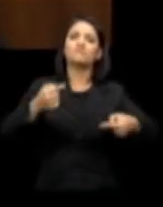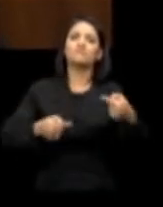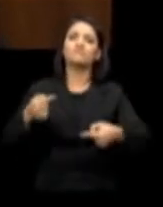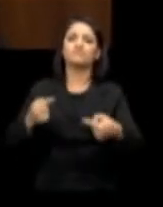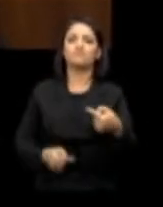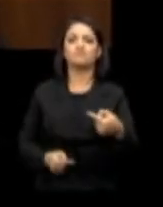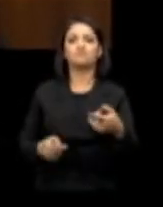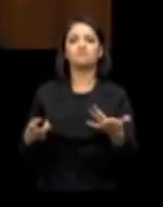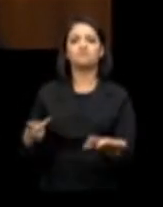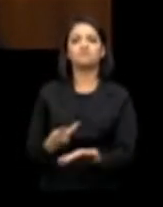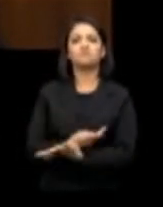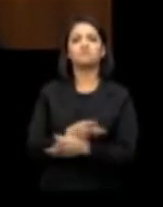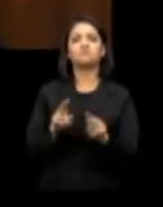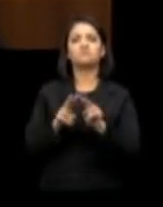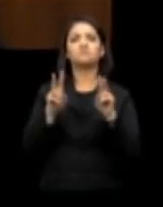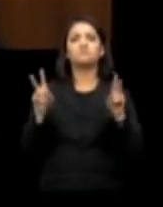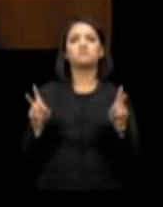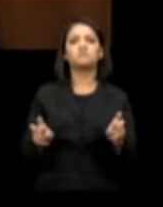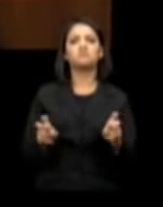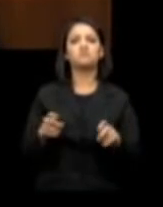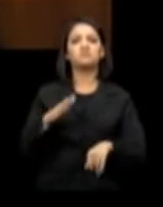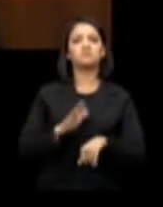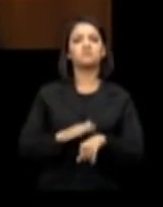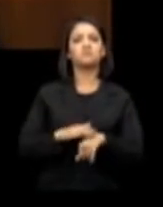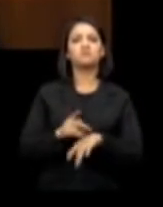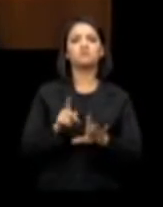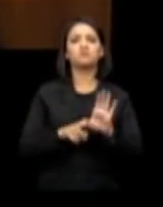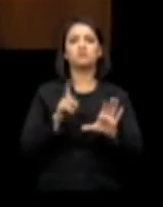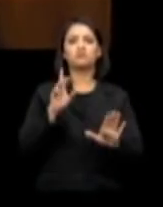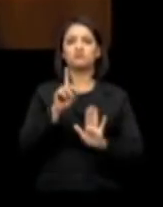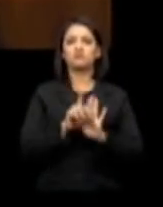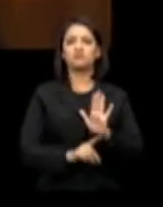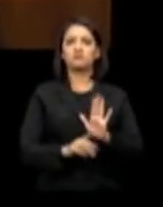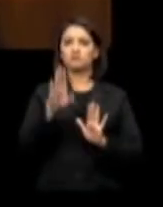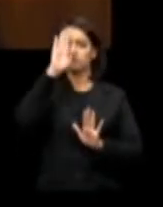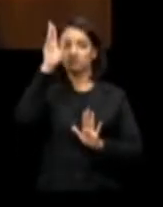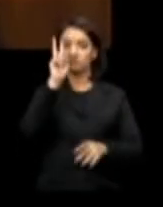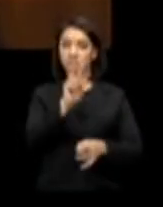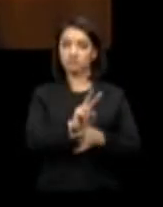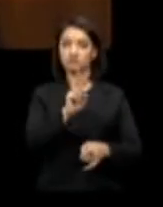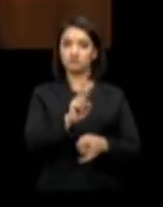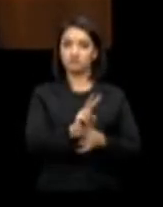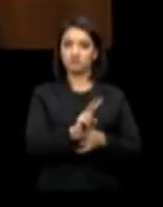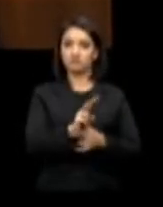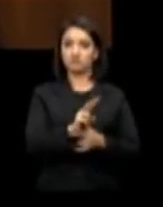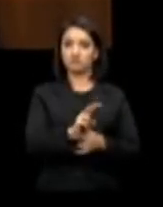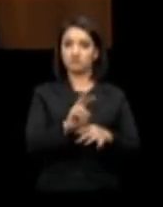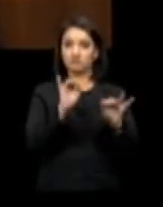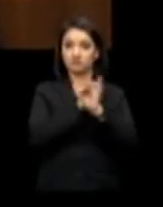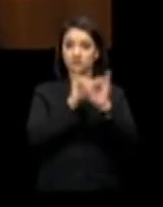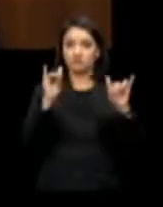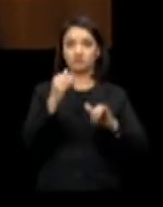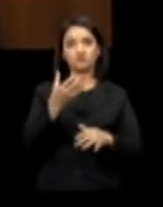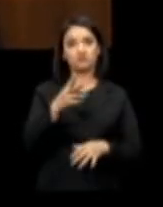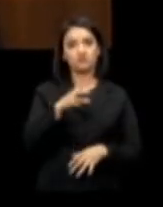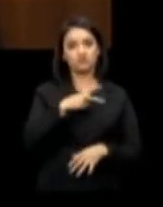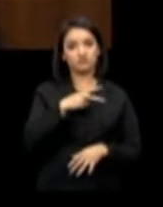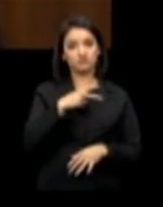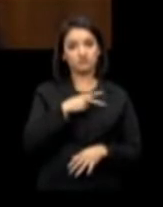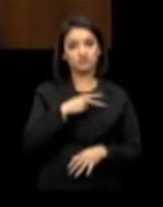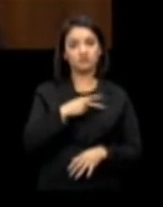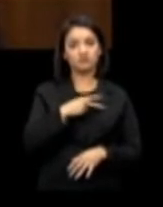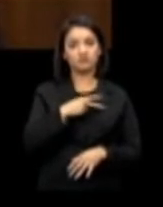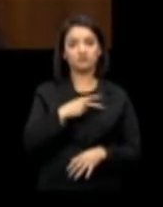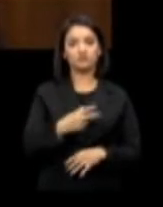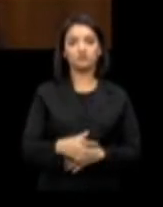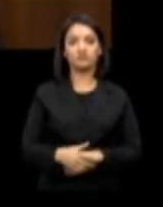teórico acerca da afirmação da autonomia do direito fundamental à proteção de dados pessoais como categoria dentro do rol dos